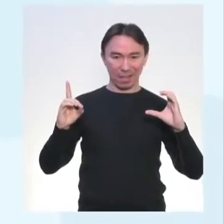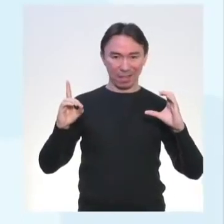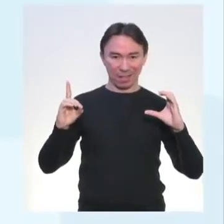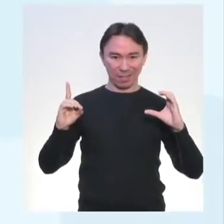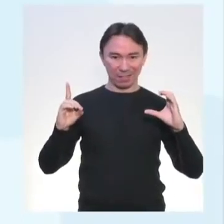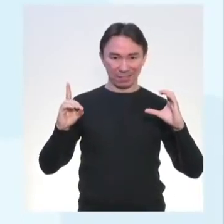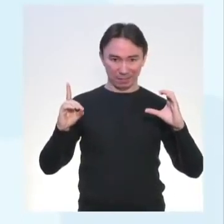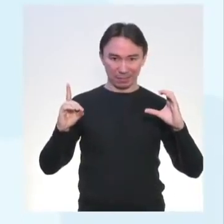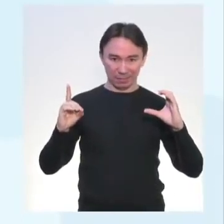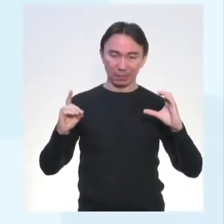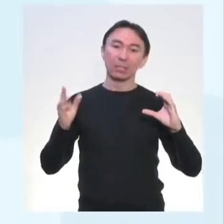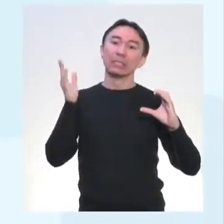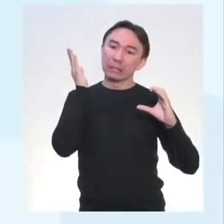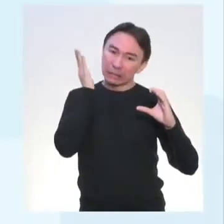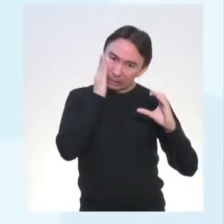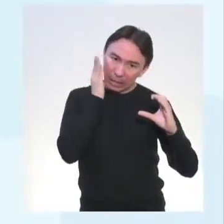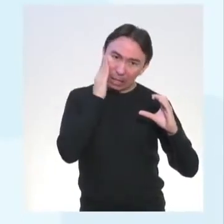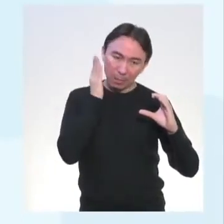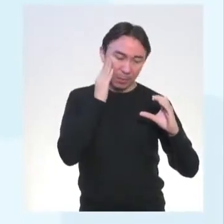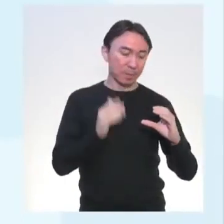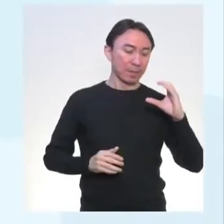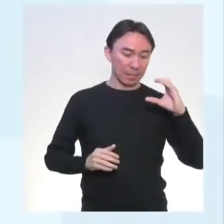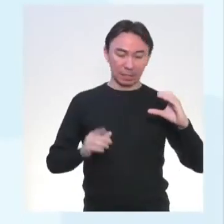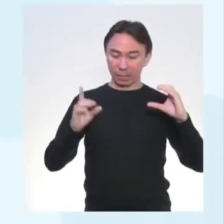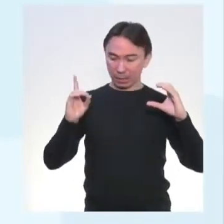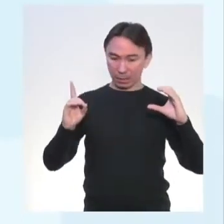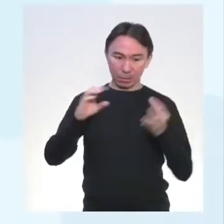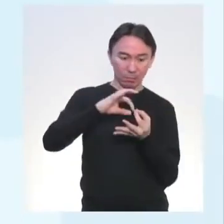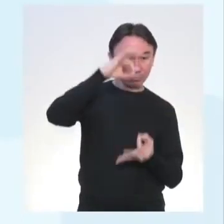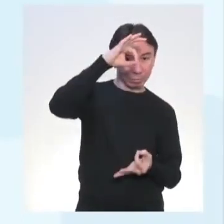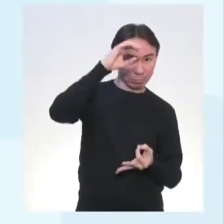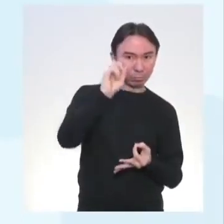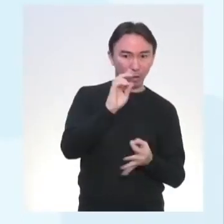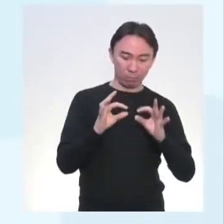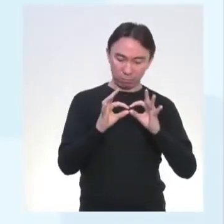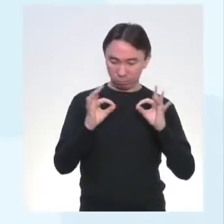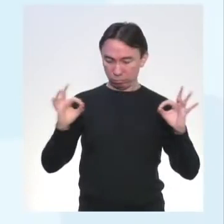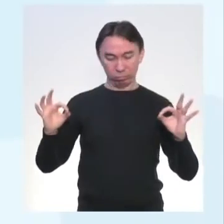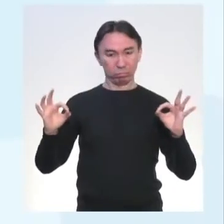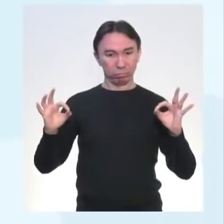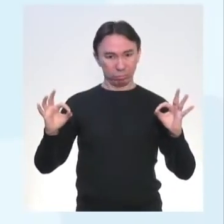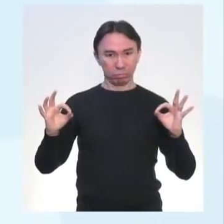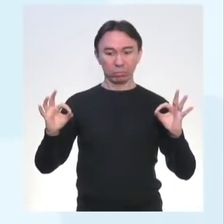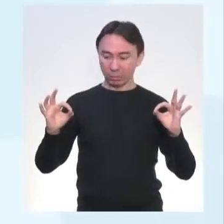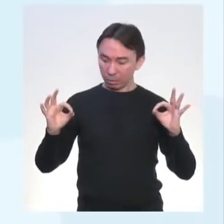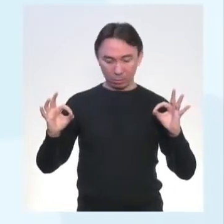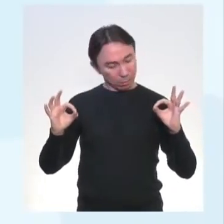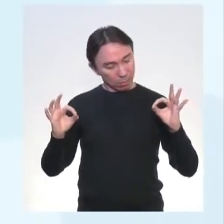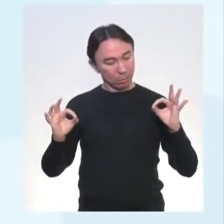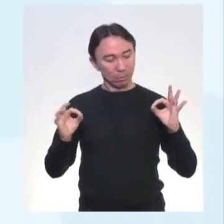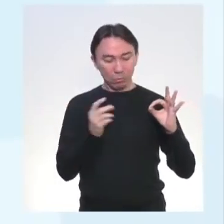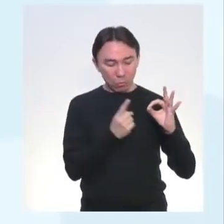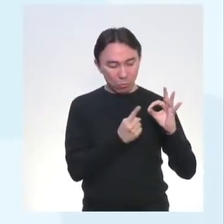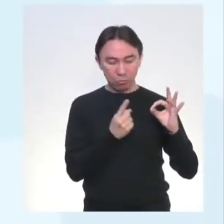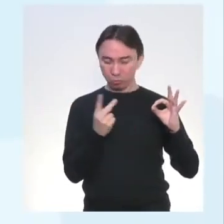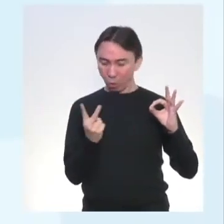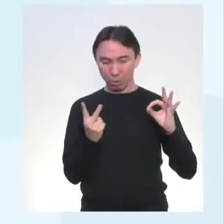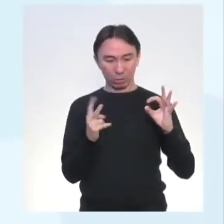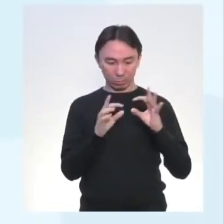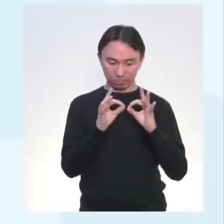o CD está na horizontal, ele tem 2 unidades de comprimento, e a gente vai construir um